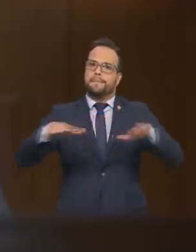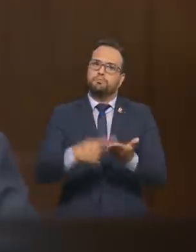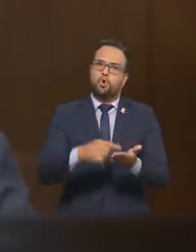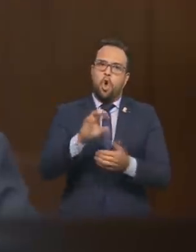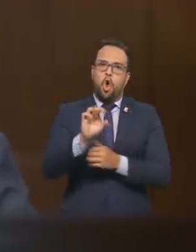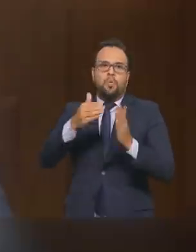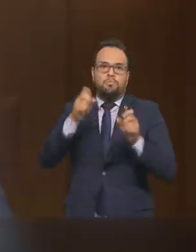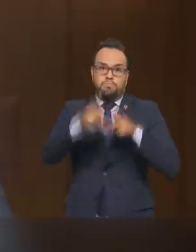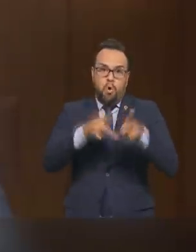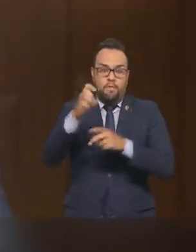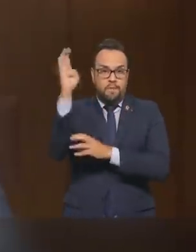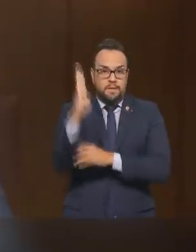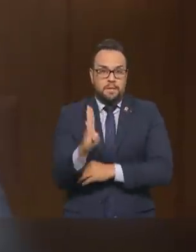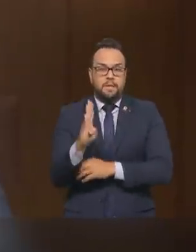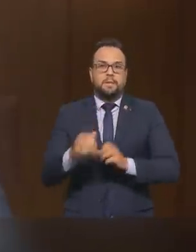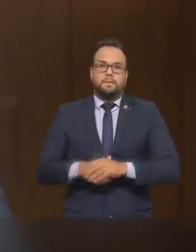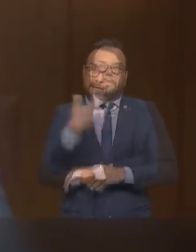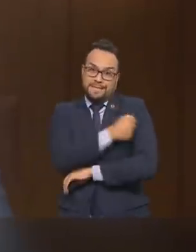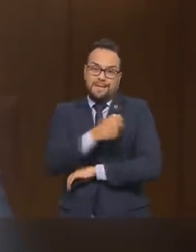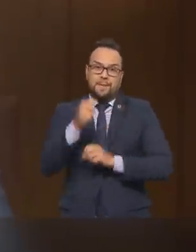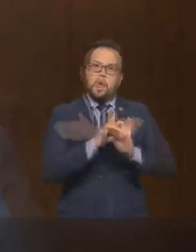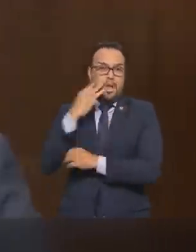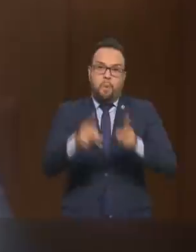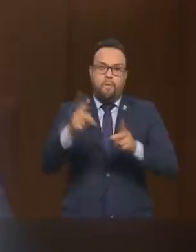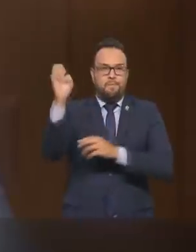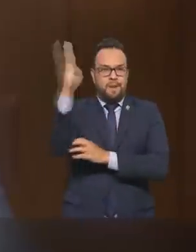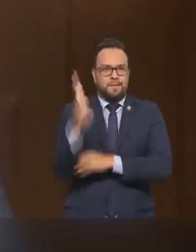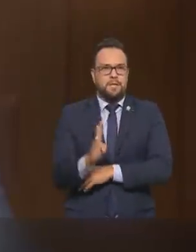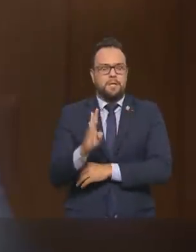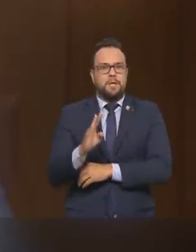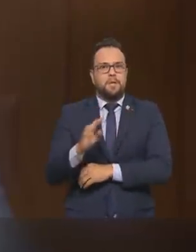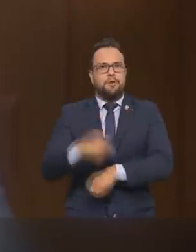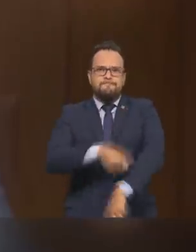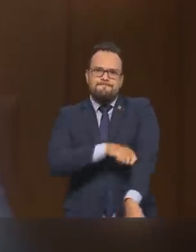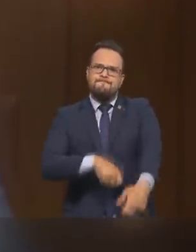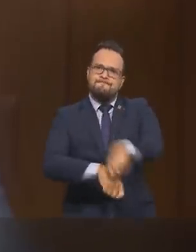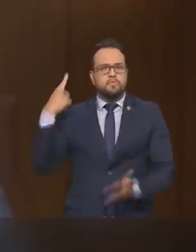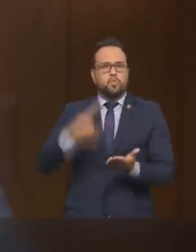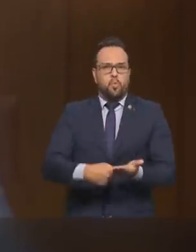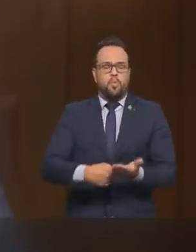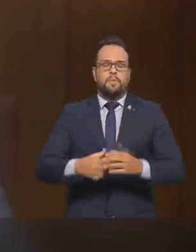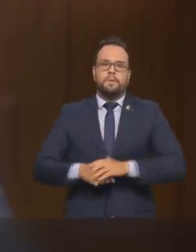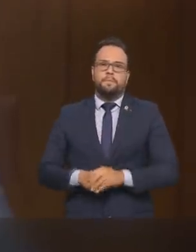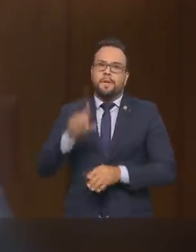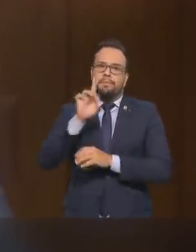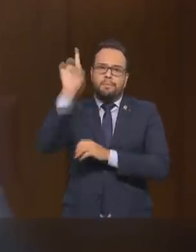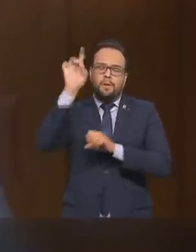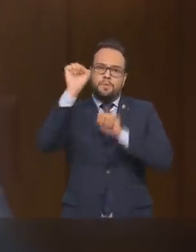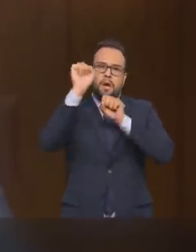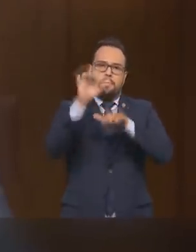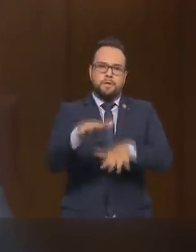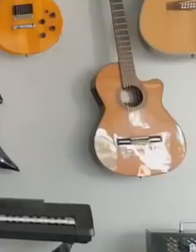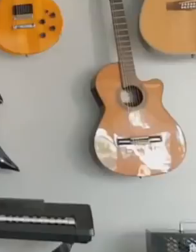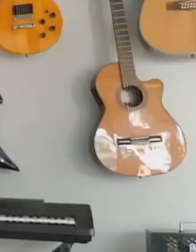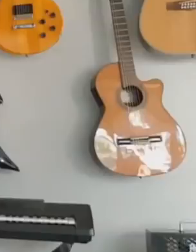de 2042, retomaremos nossa vida normal. Somos irresponsáveis na luta contra o coronavírus. Deus abençoe o